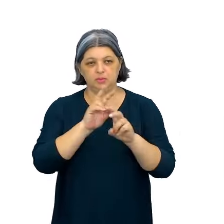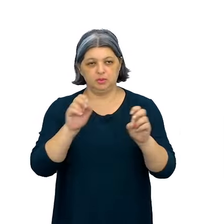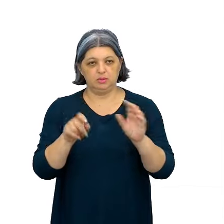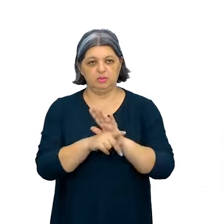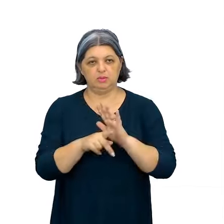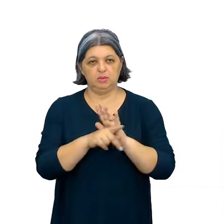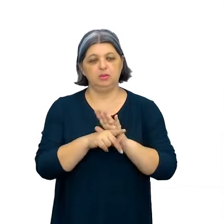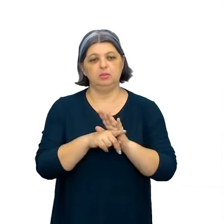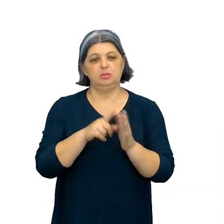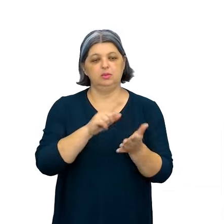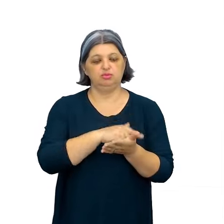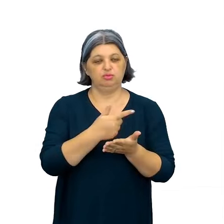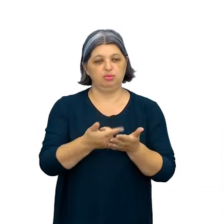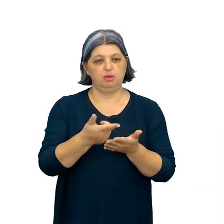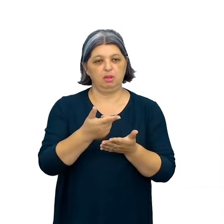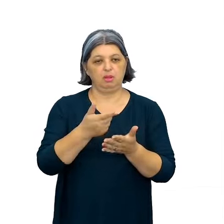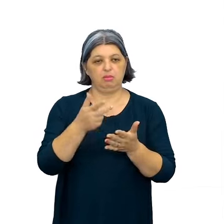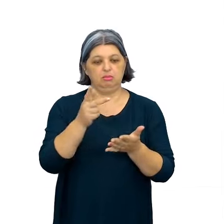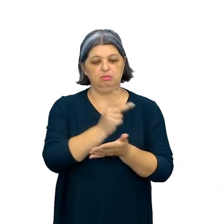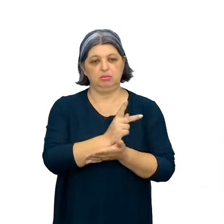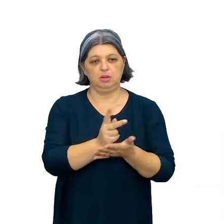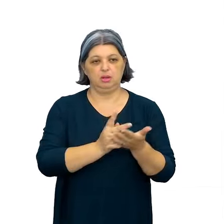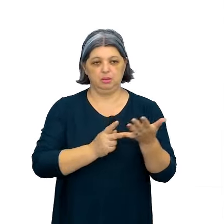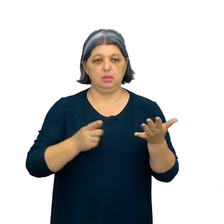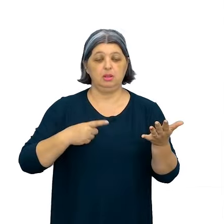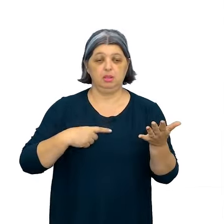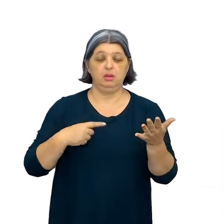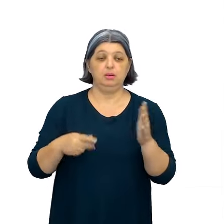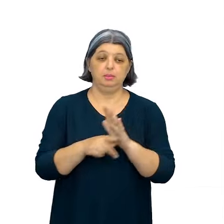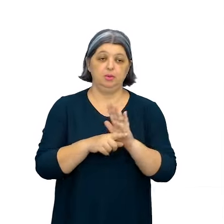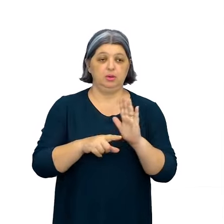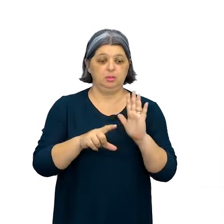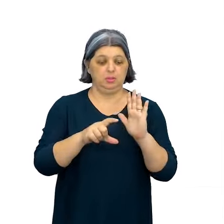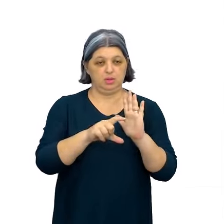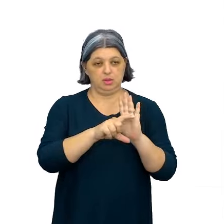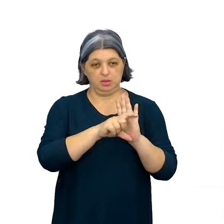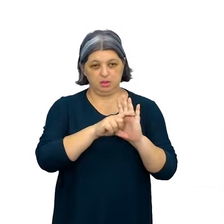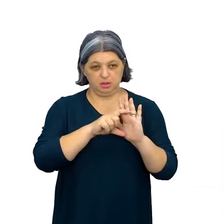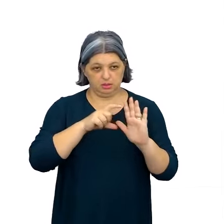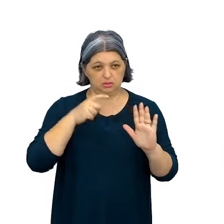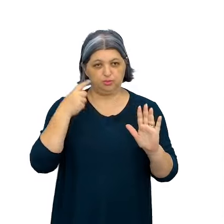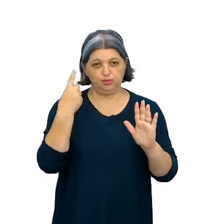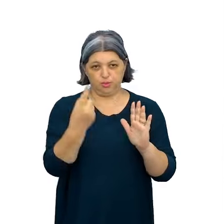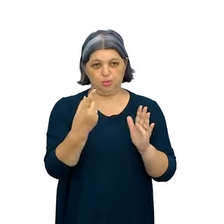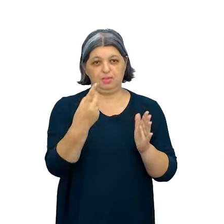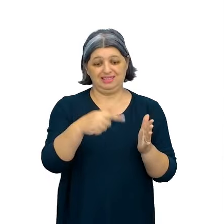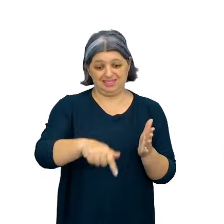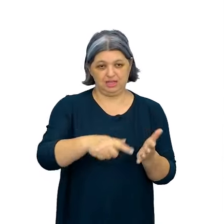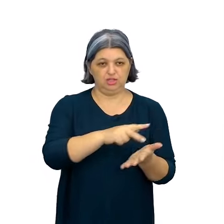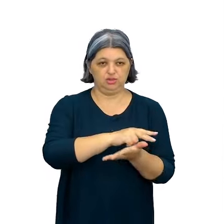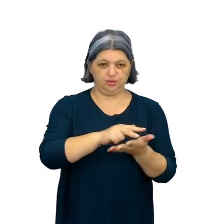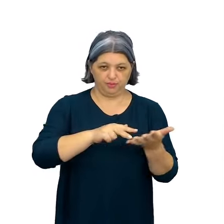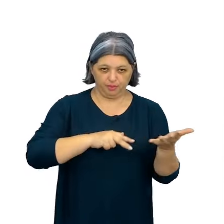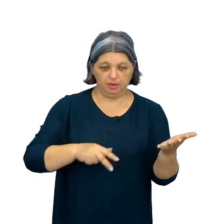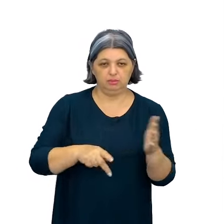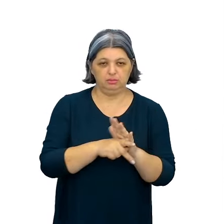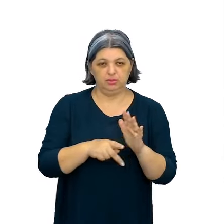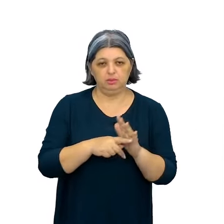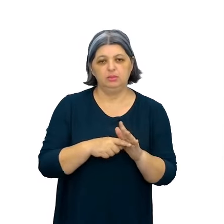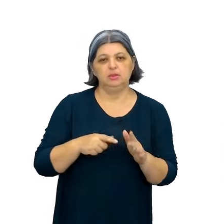de uma notícia de jornal. E o poema, ele tem uma estrofe e 7 versos, né. João Gostoso era carregador de feira livre